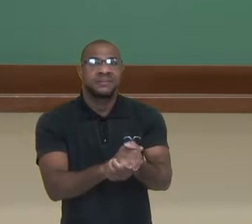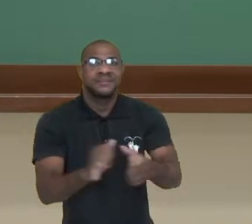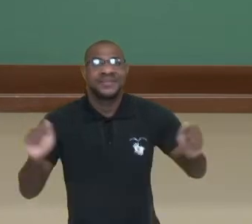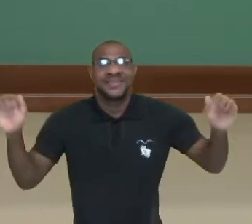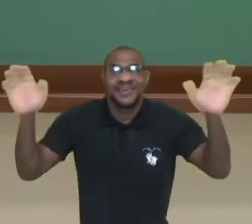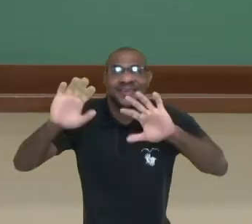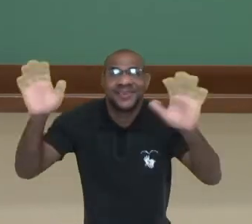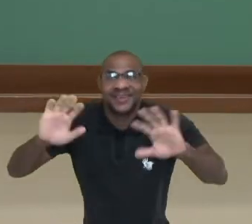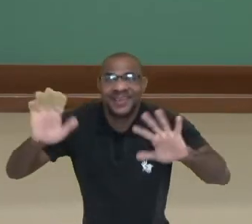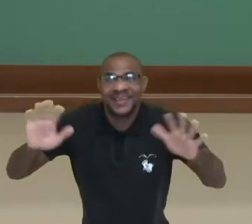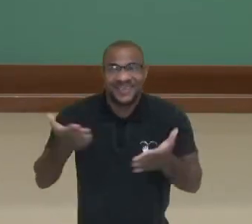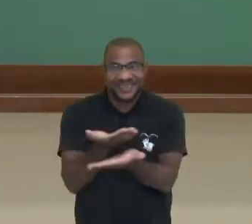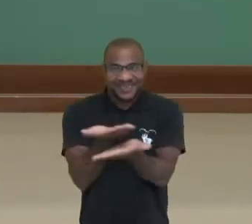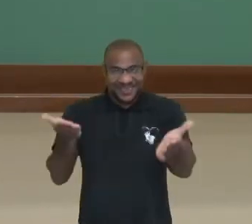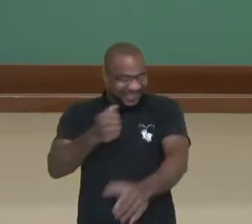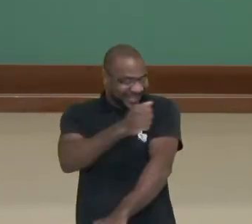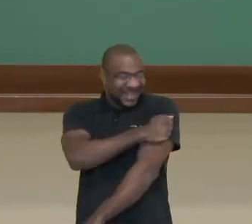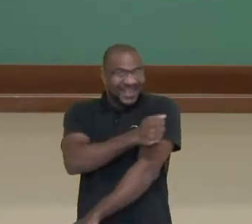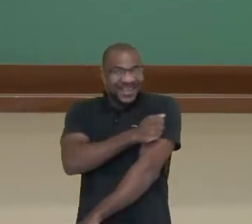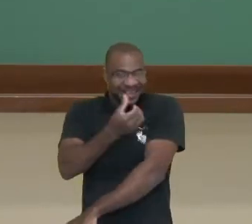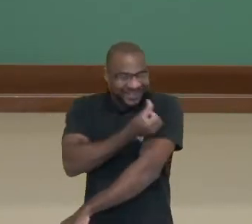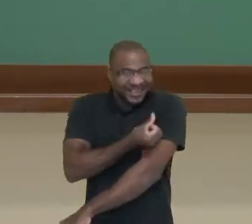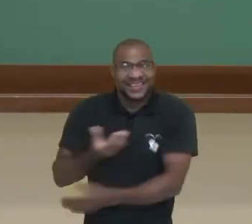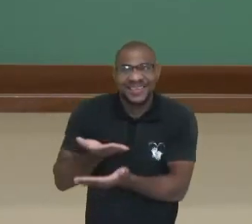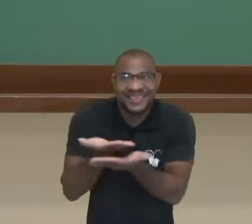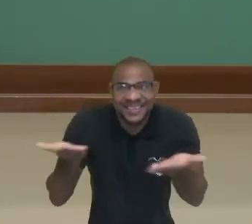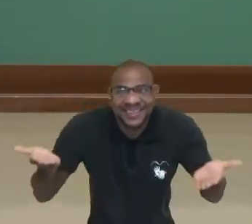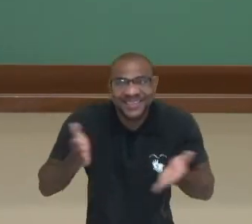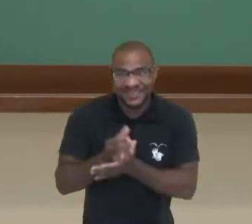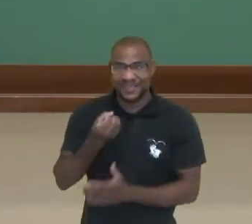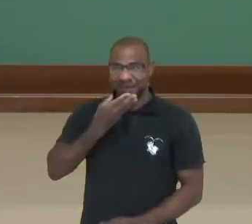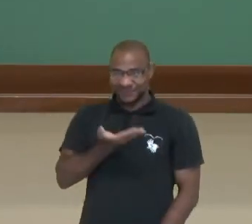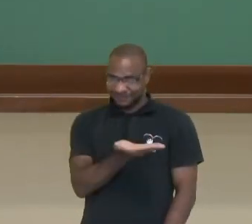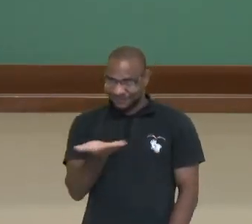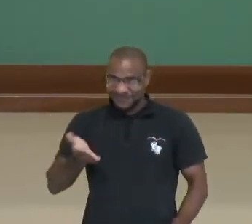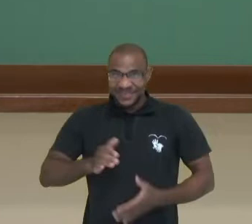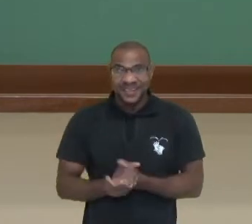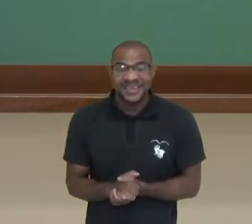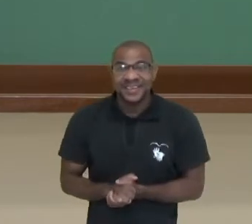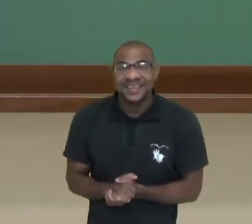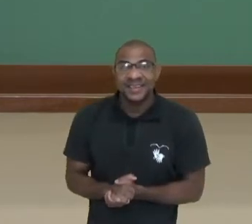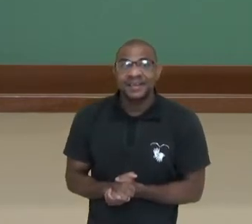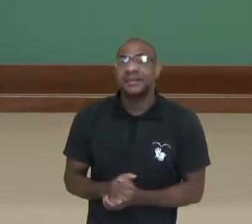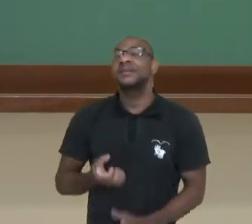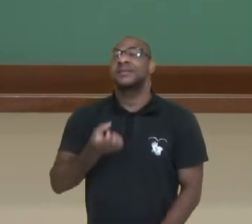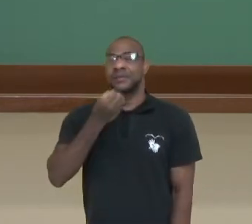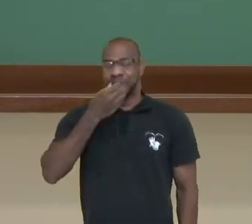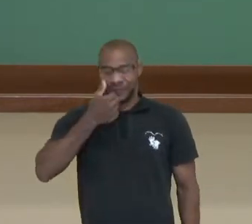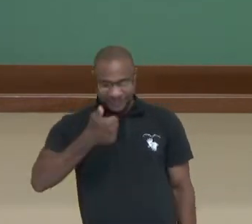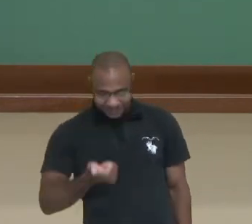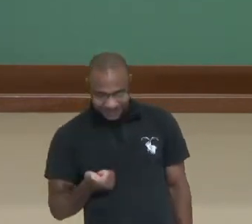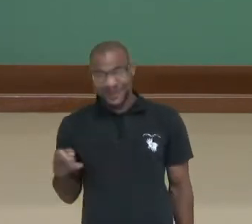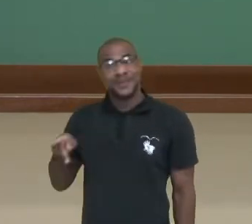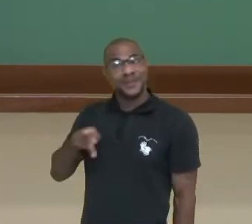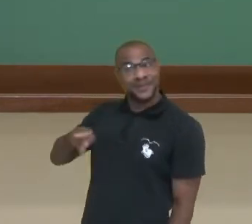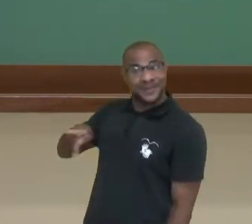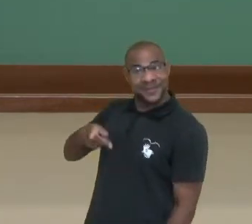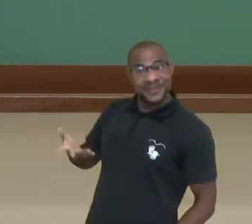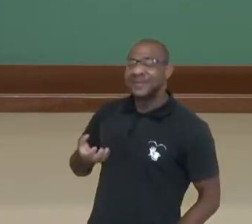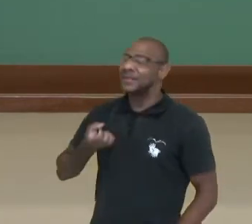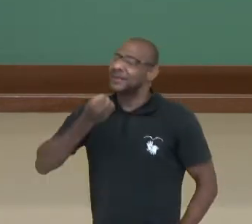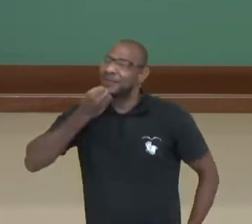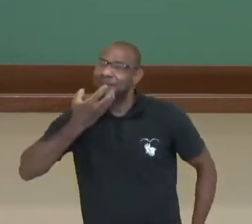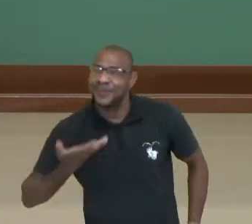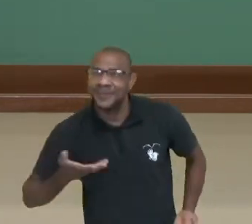Olá, alunos e alunas do sexto ano, tudo bem com vocês? Tudo bem, professor, mas que